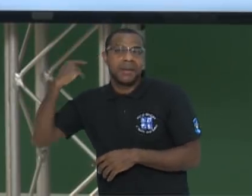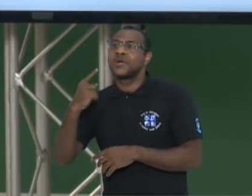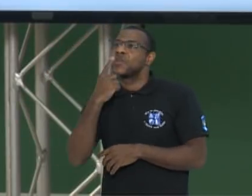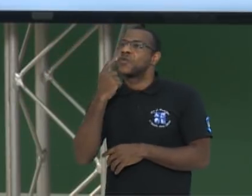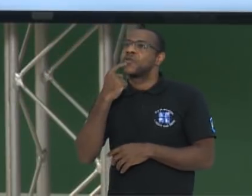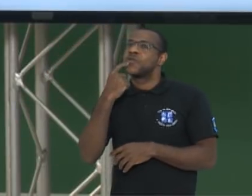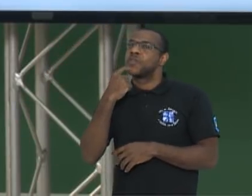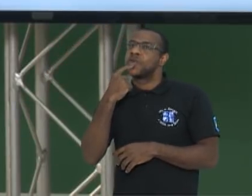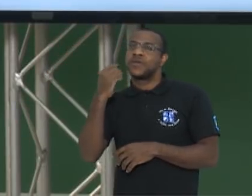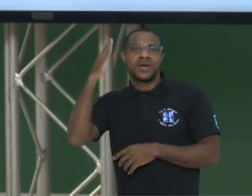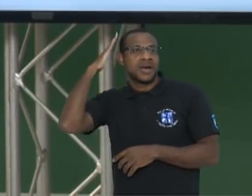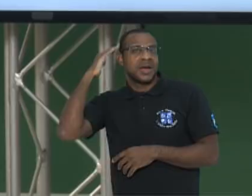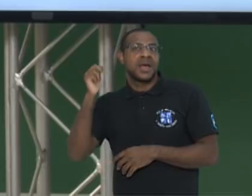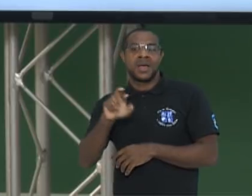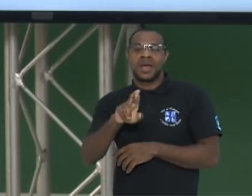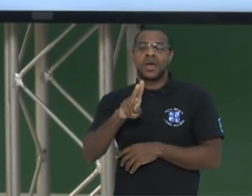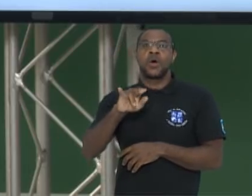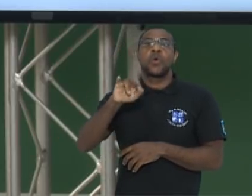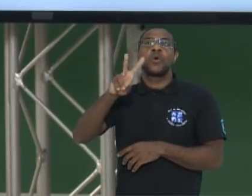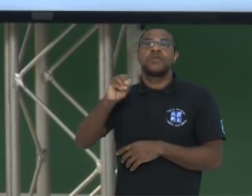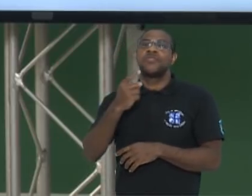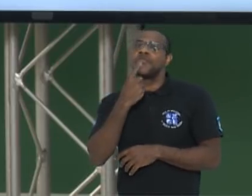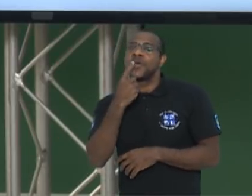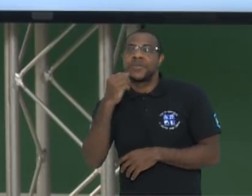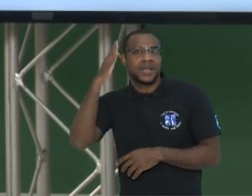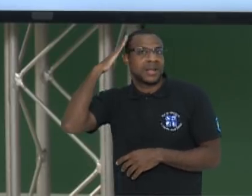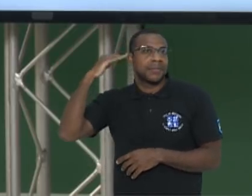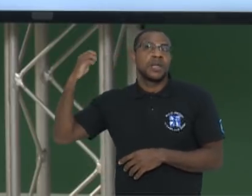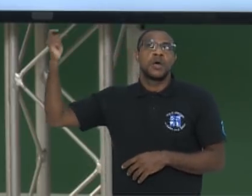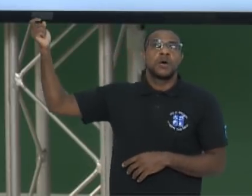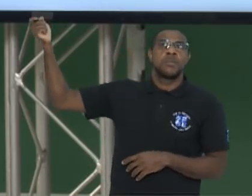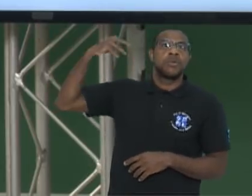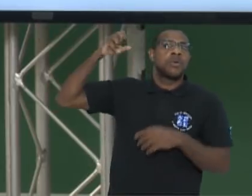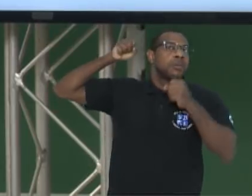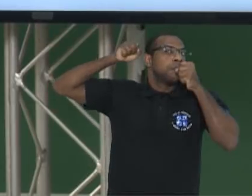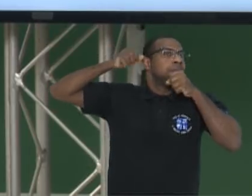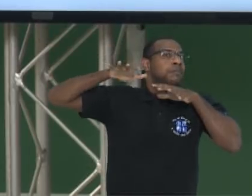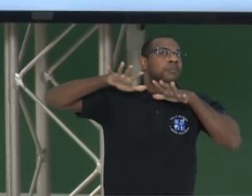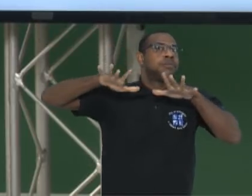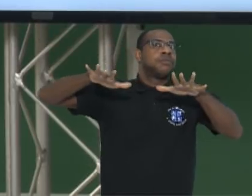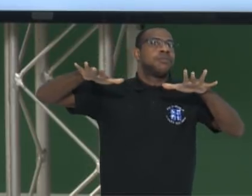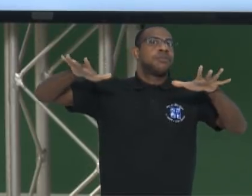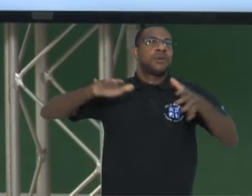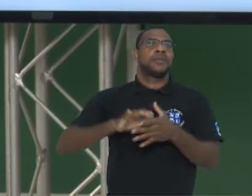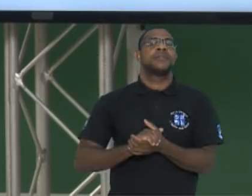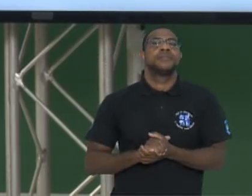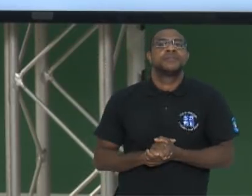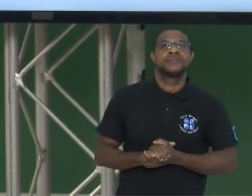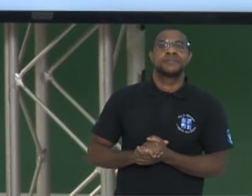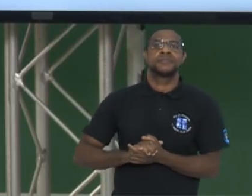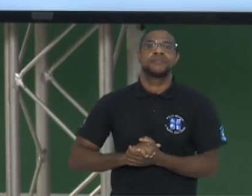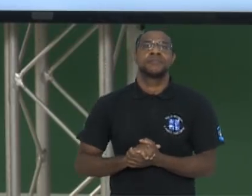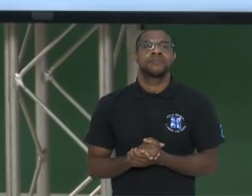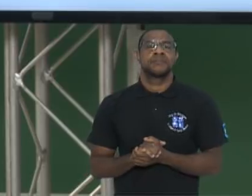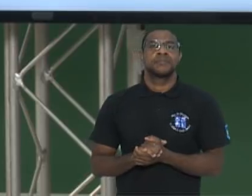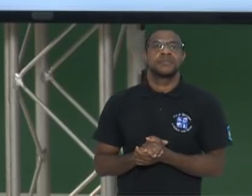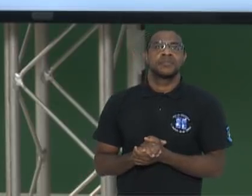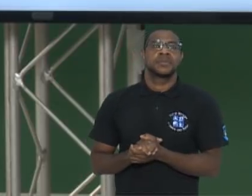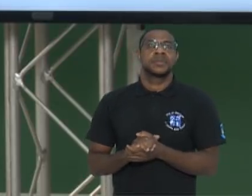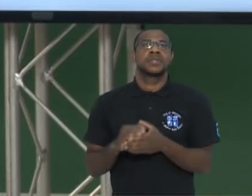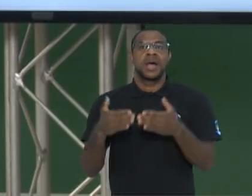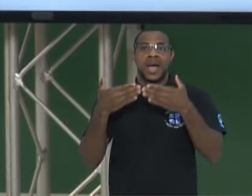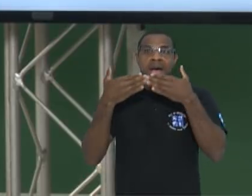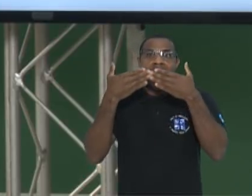cabelos ruivos dela e provocava ali, né, algo mágico, né, meio que uma magia ali para provocar esse encantamento no leitor, abrindo